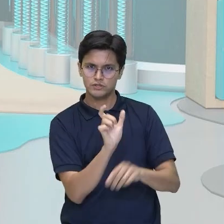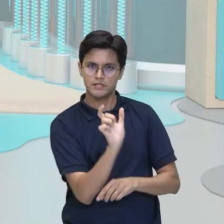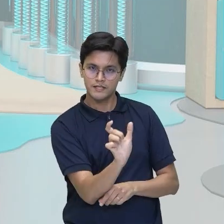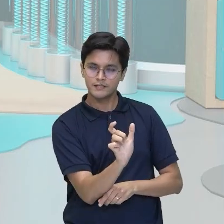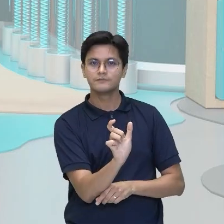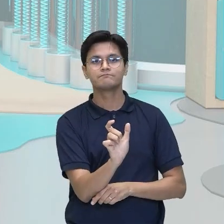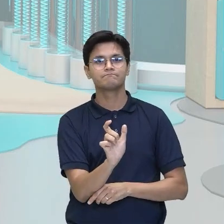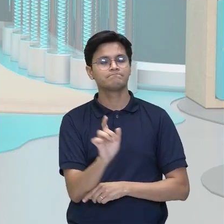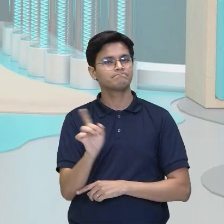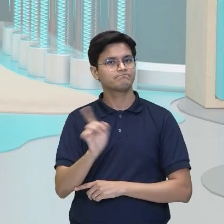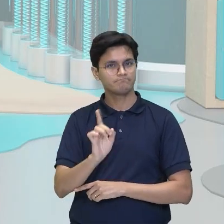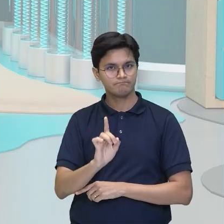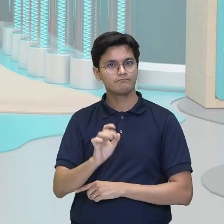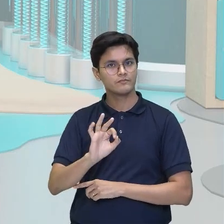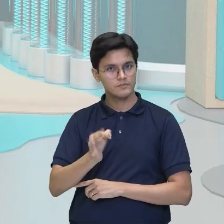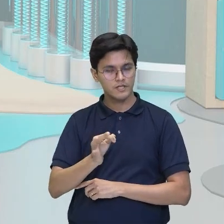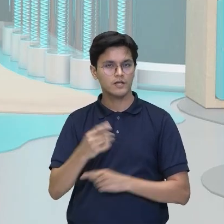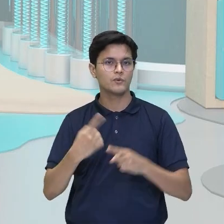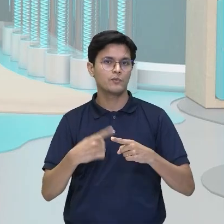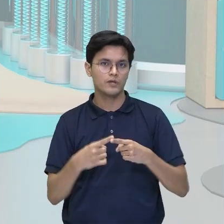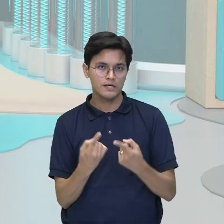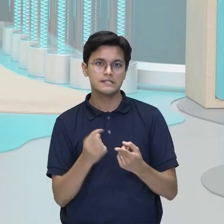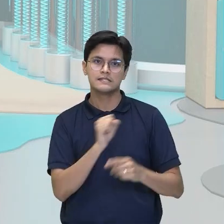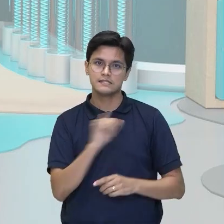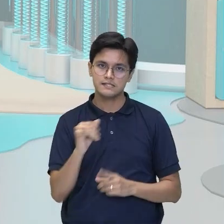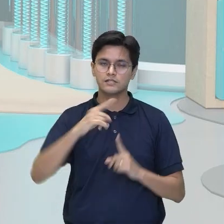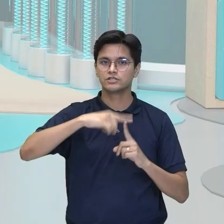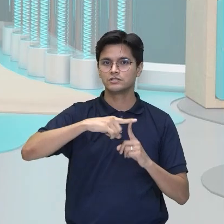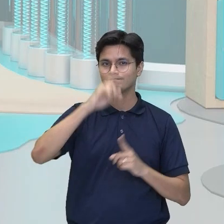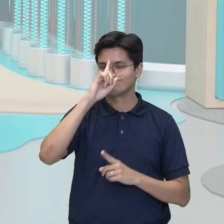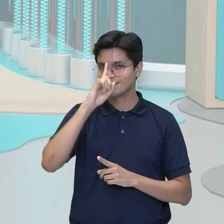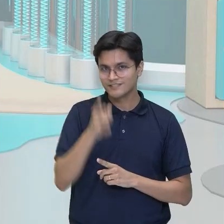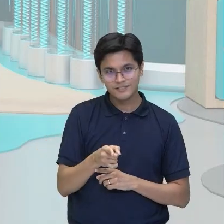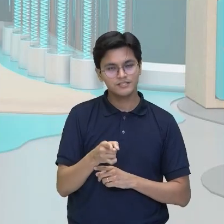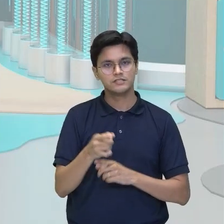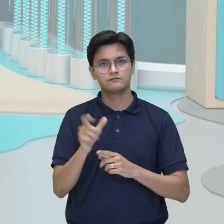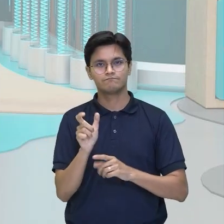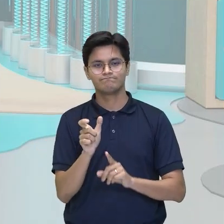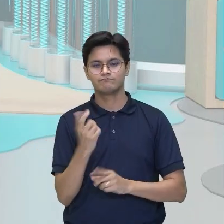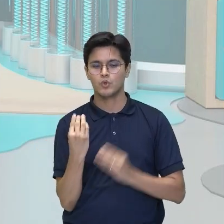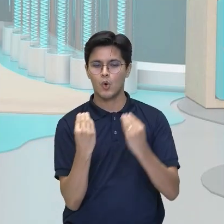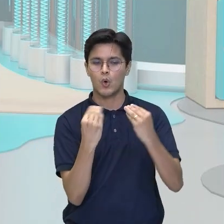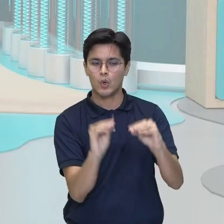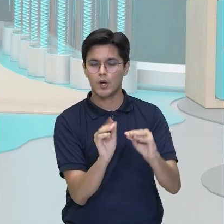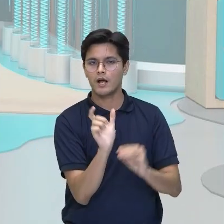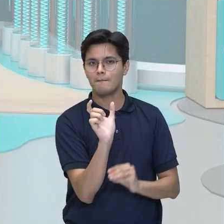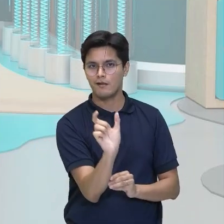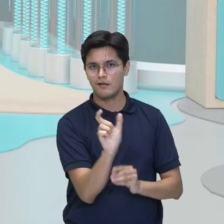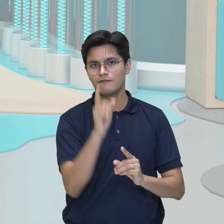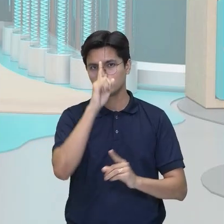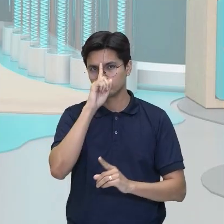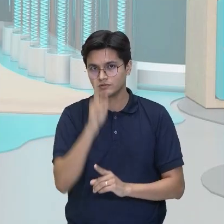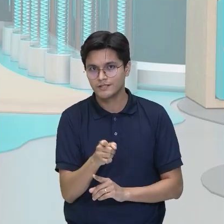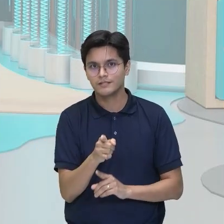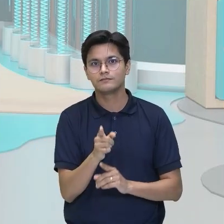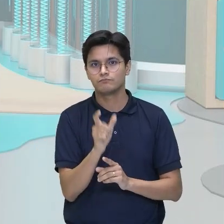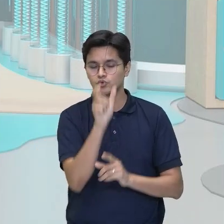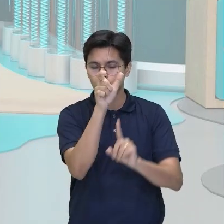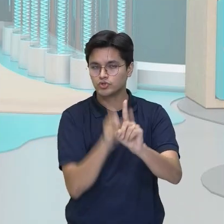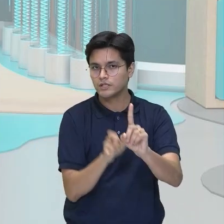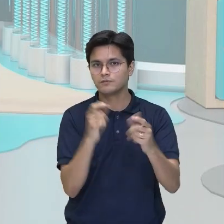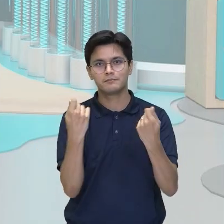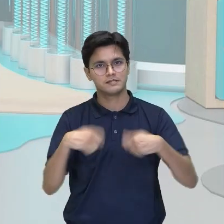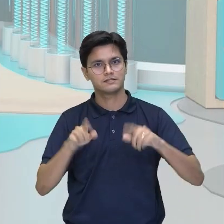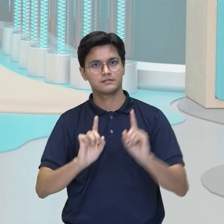sem sujeito e não modifica o verbo, ok? Então, qual é o imperativo aqui? É o verbo visit. Mas eu